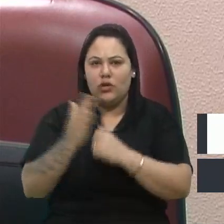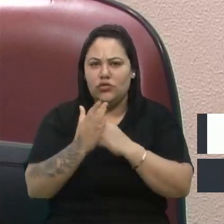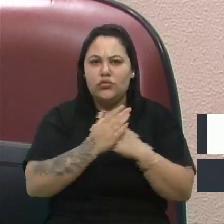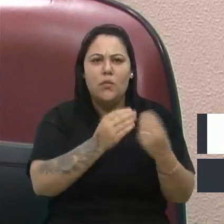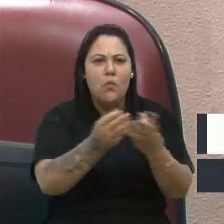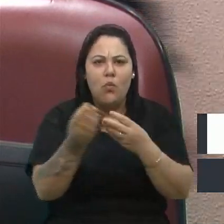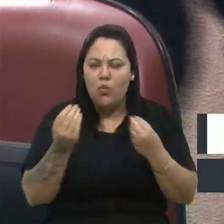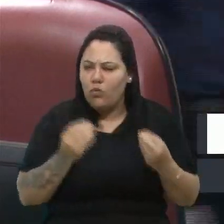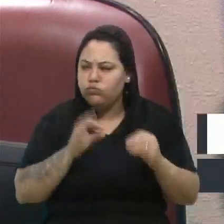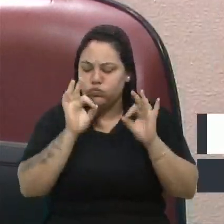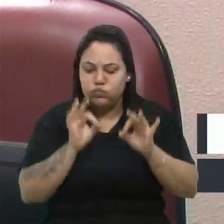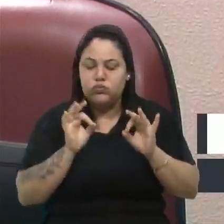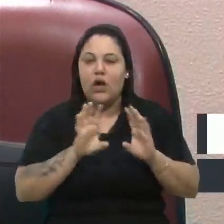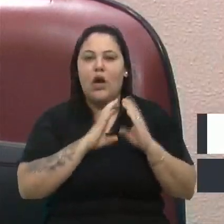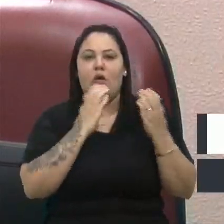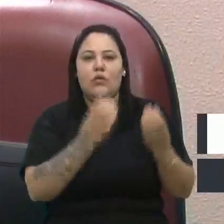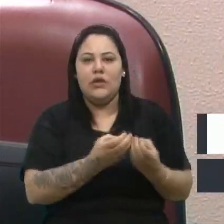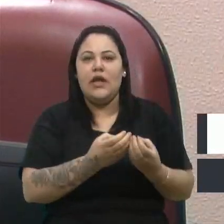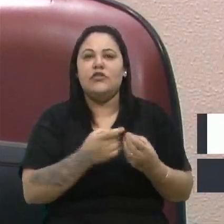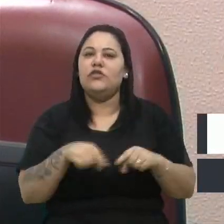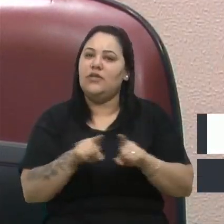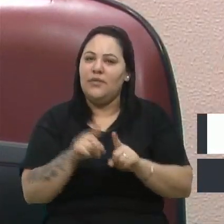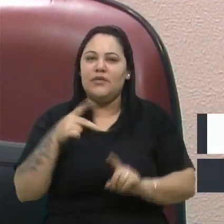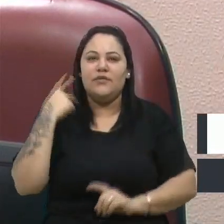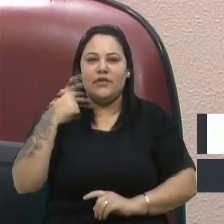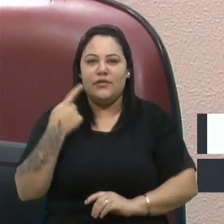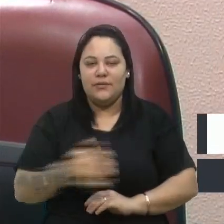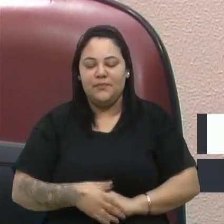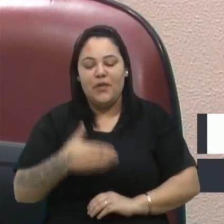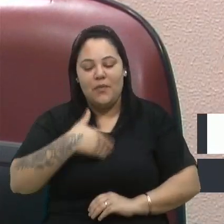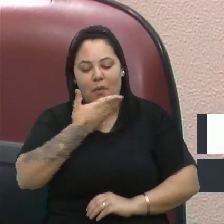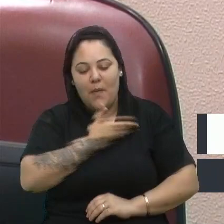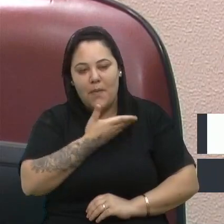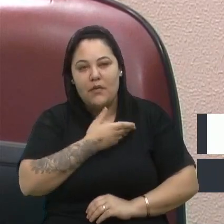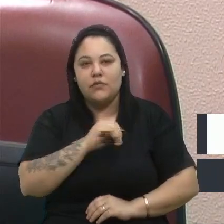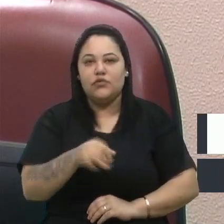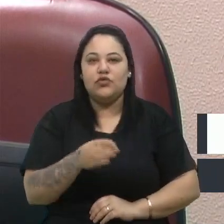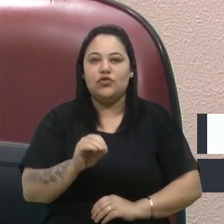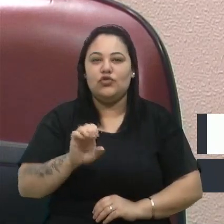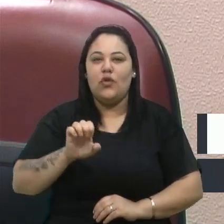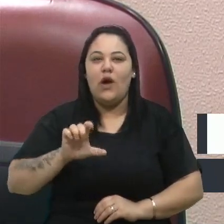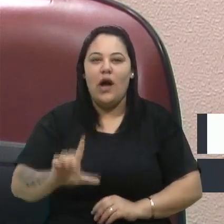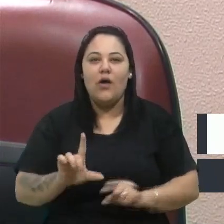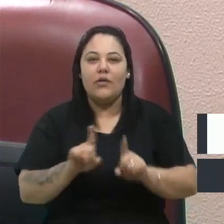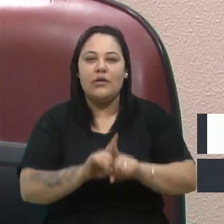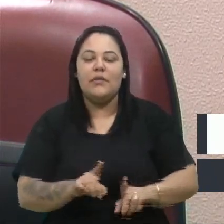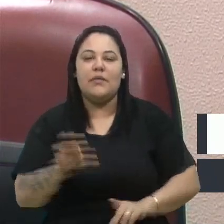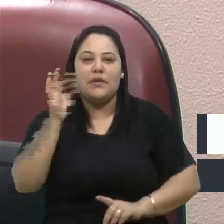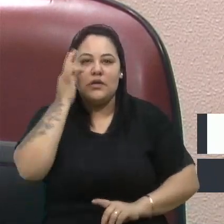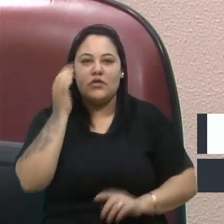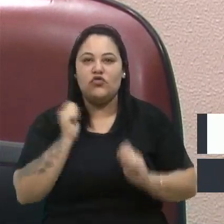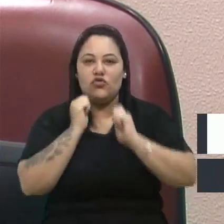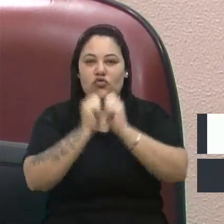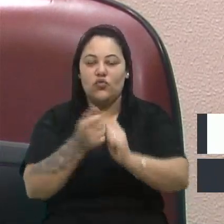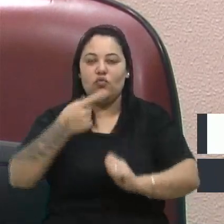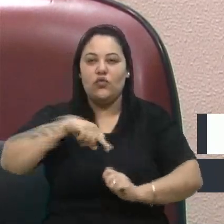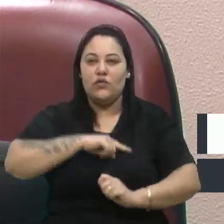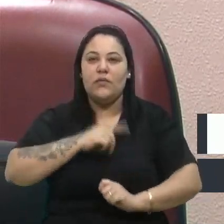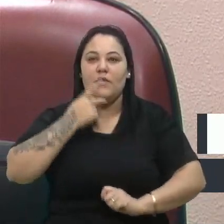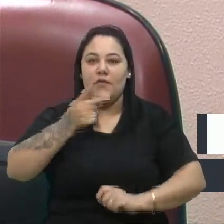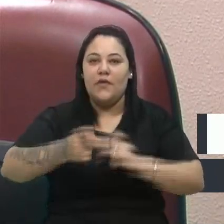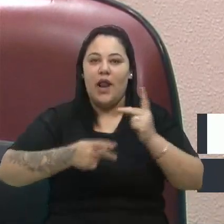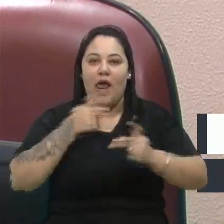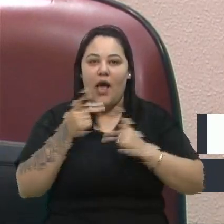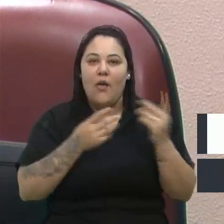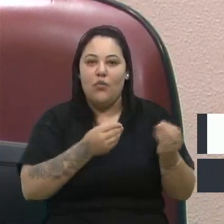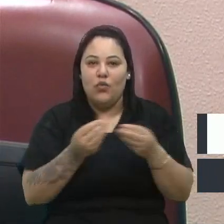certeza, a população e também esses vereadores. E ao meu amigo Joel, que está ali, né, que hoje vai estar aqui presente com nós. Vamos falar muito aqui sobre o